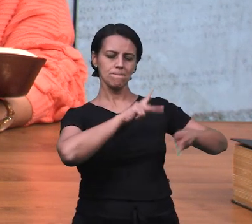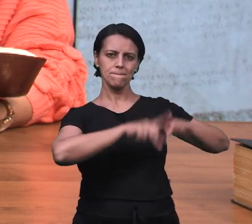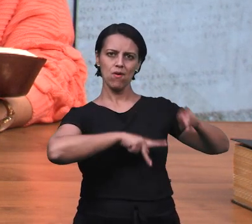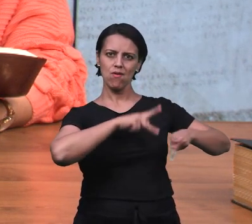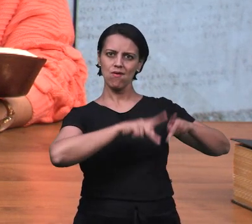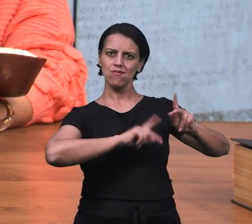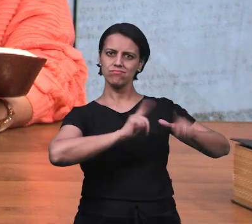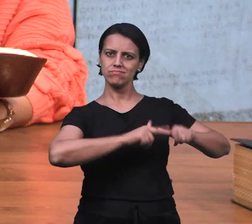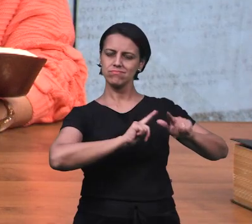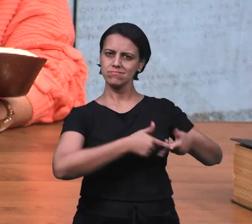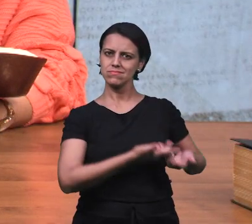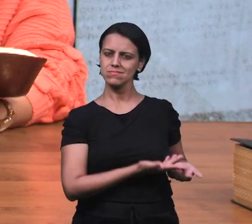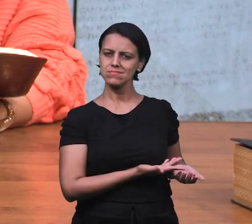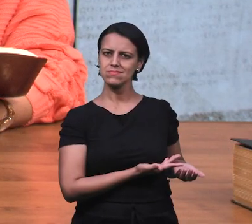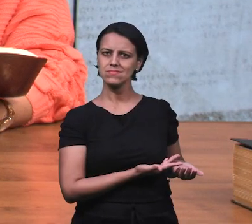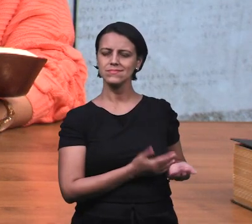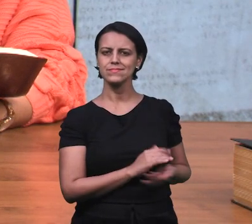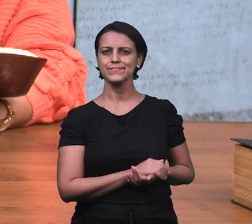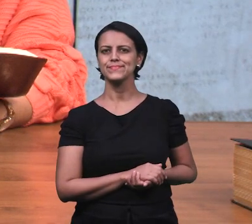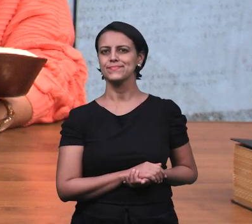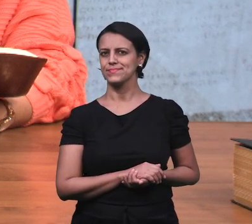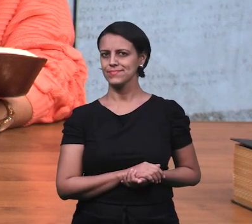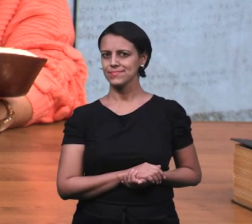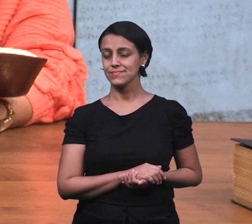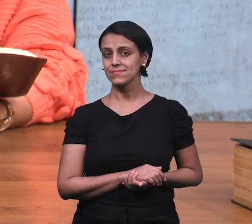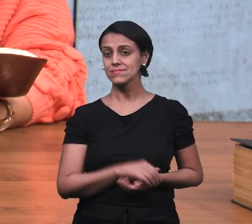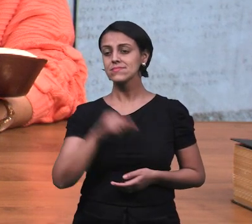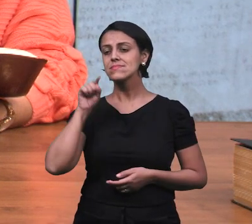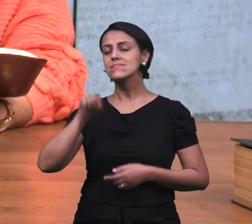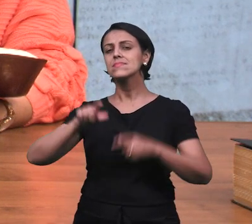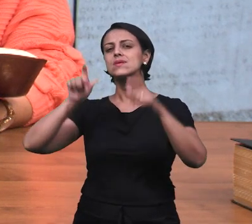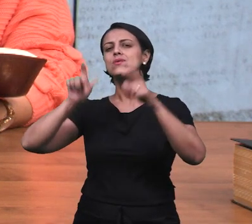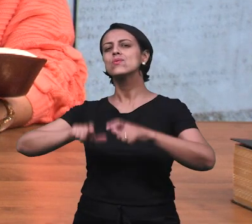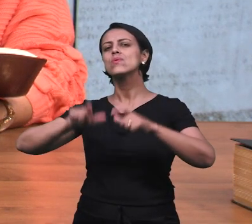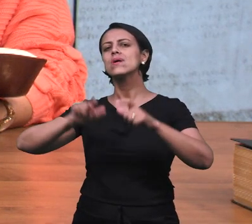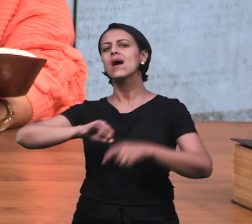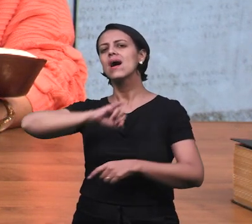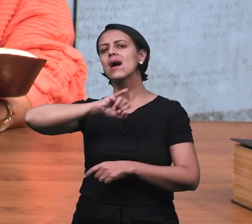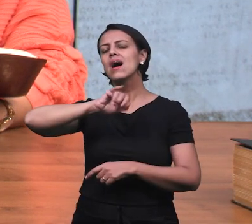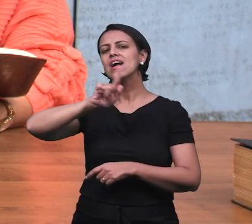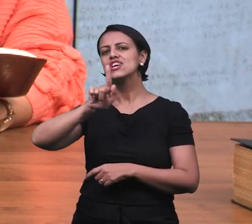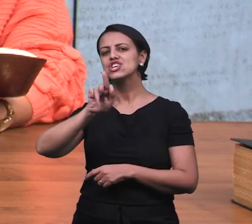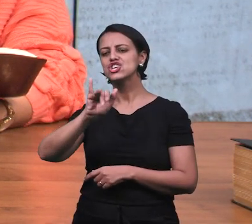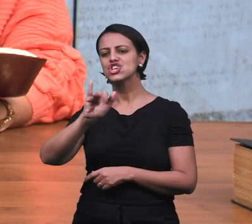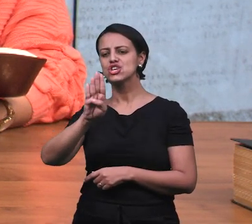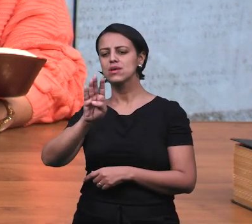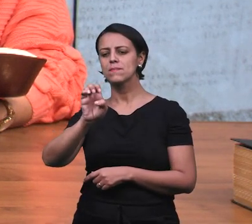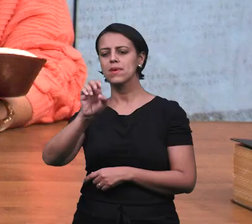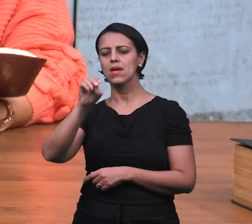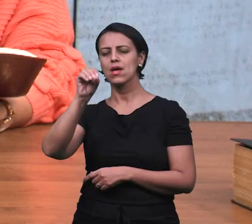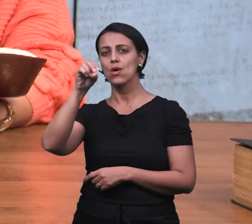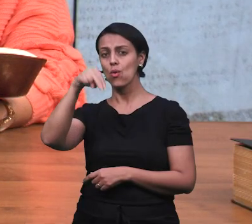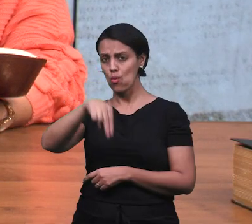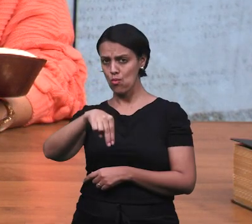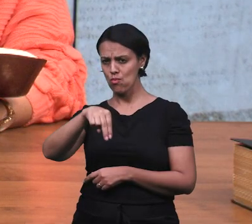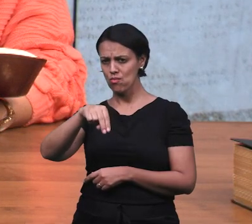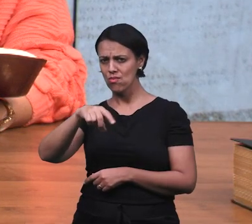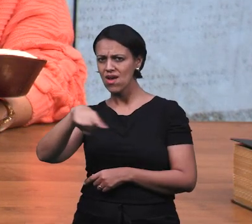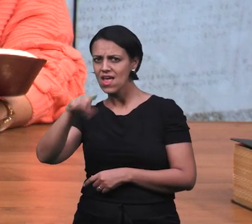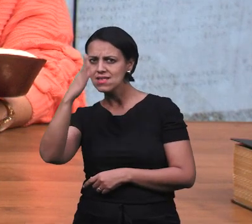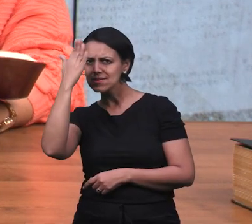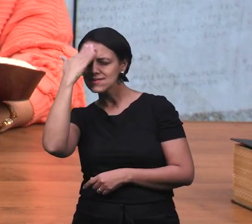Israel. E os moradores de Gibeon, ouvindo o que Josué fizera